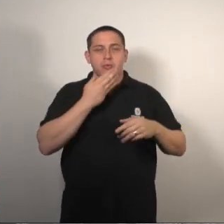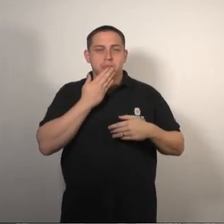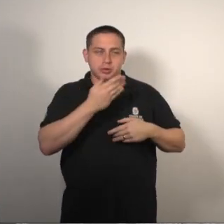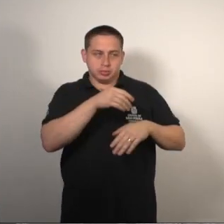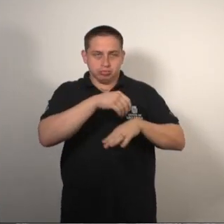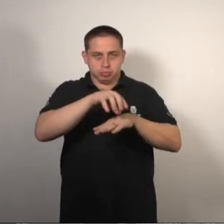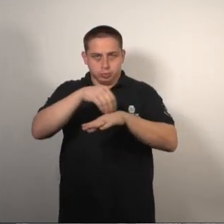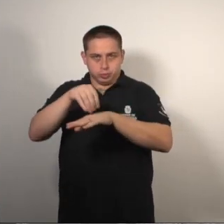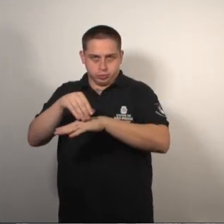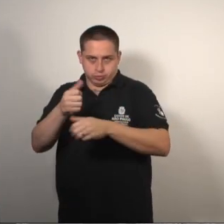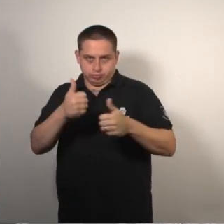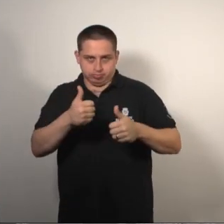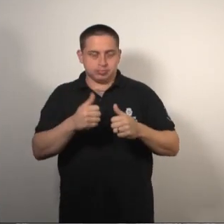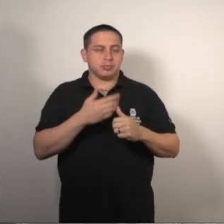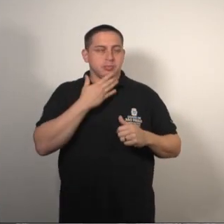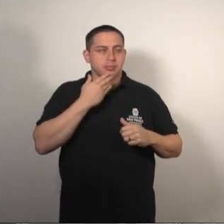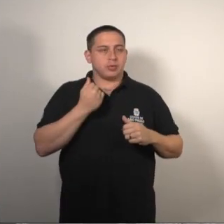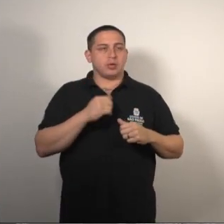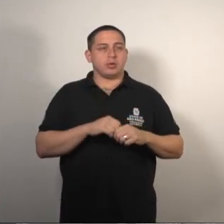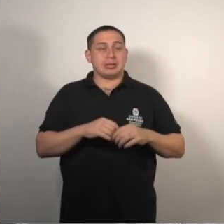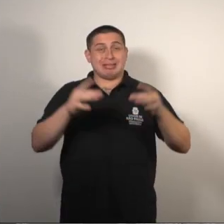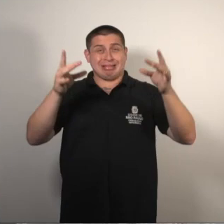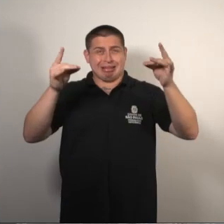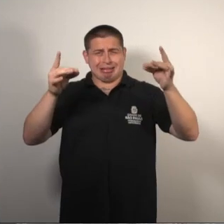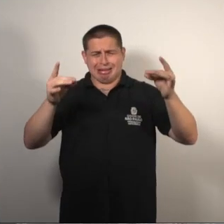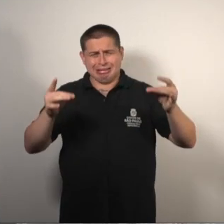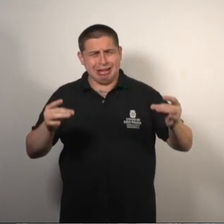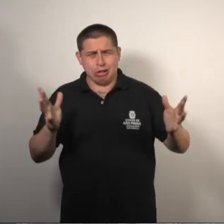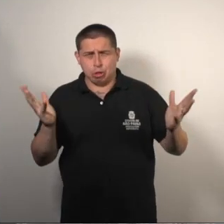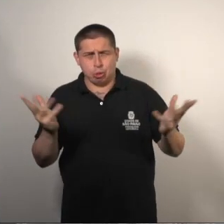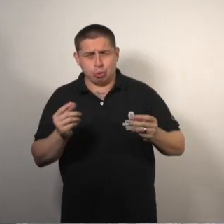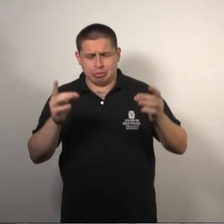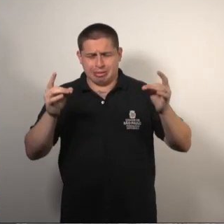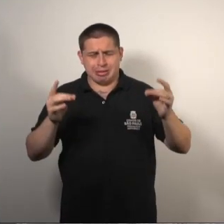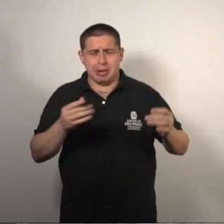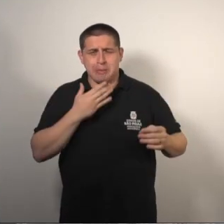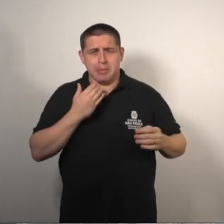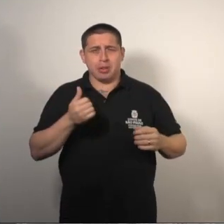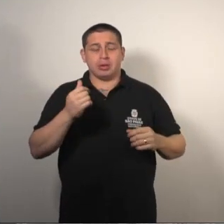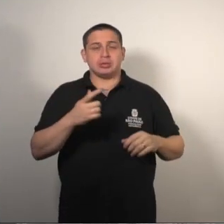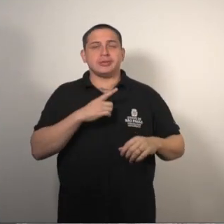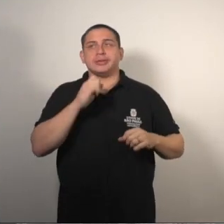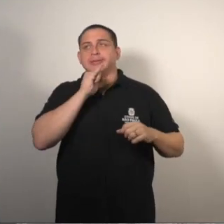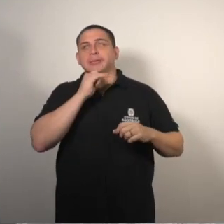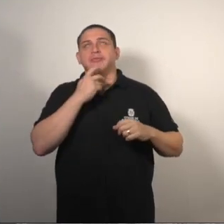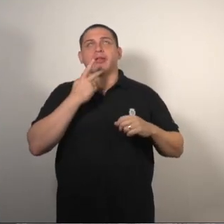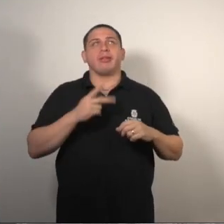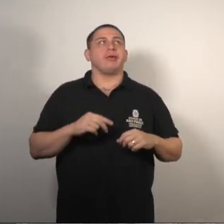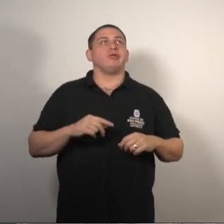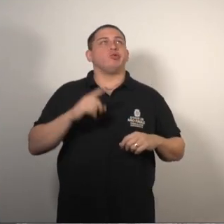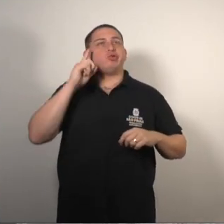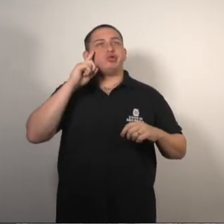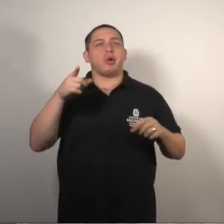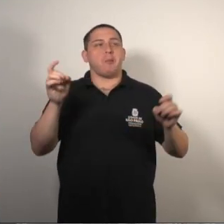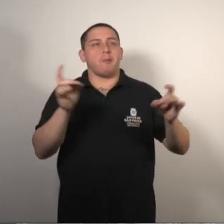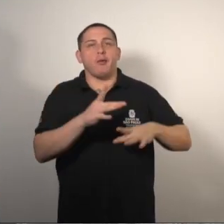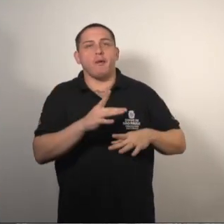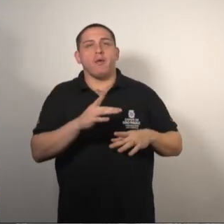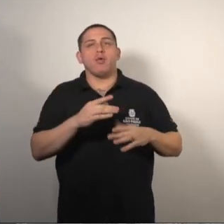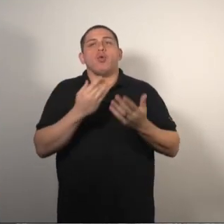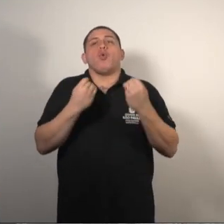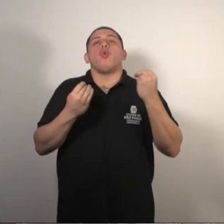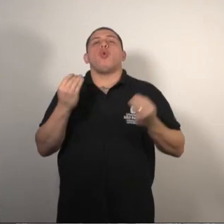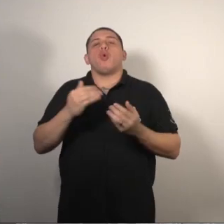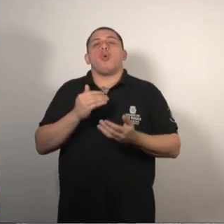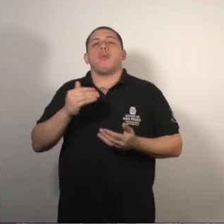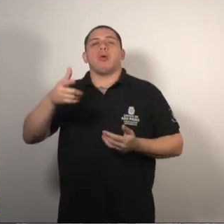da cidade, você vai poder ter nesse portal, Obras Abertas, o acompanhamento do prazo e com relação a todo o andamento das obras.